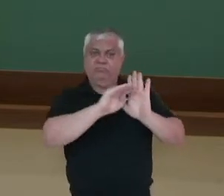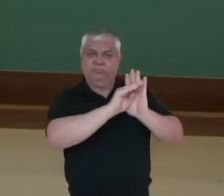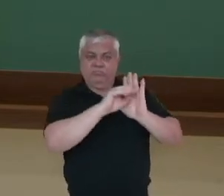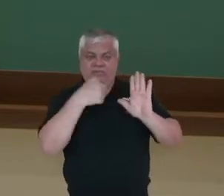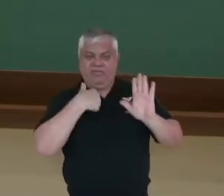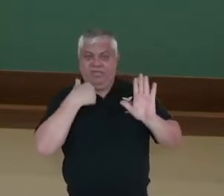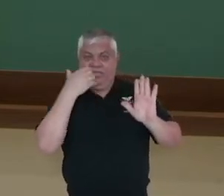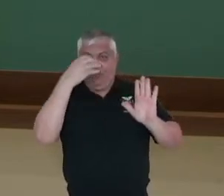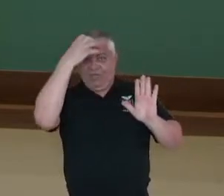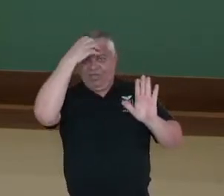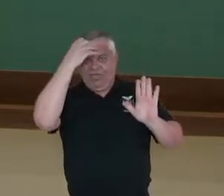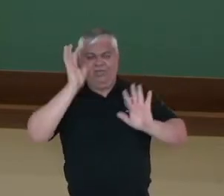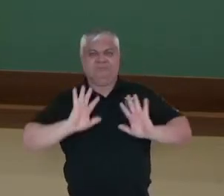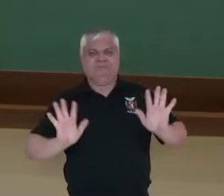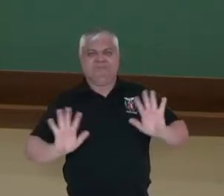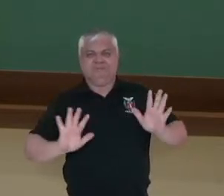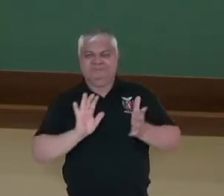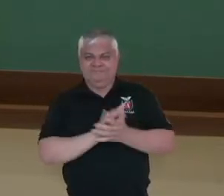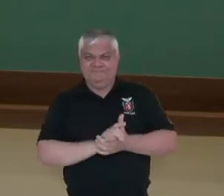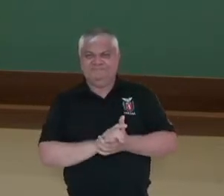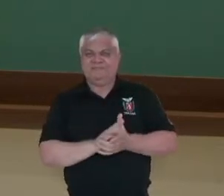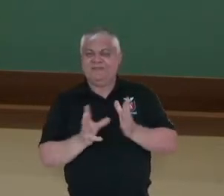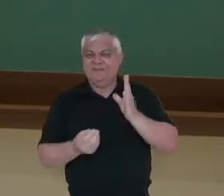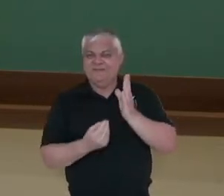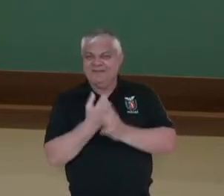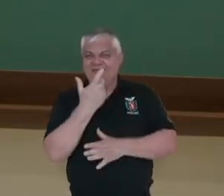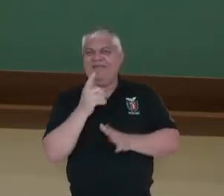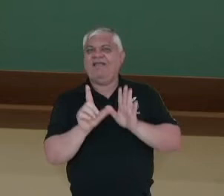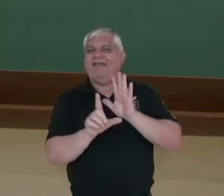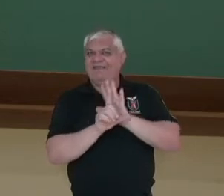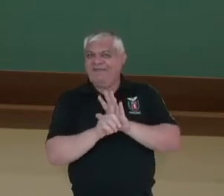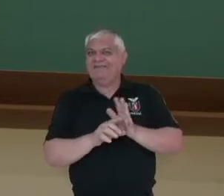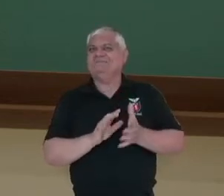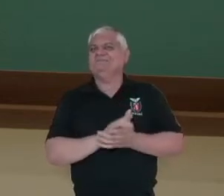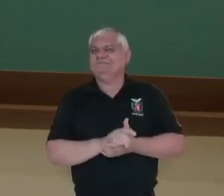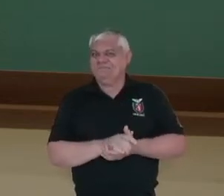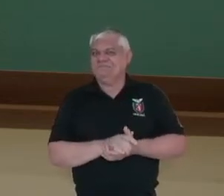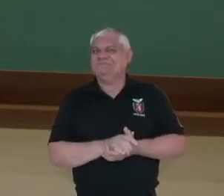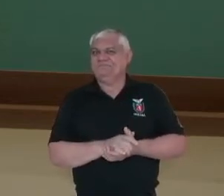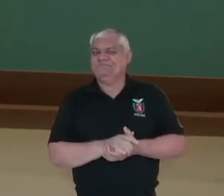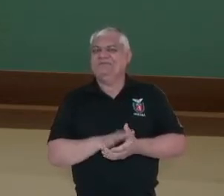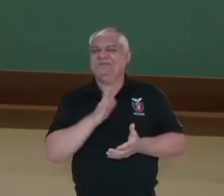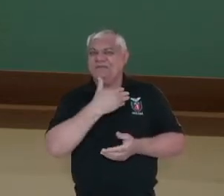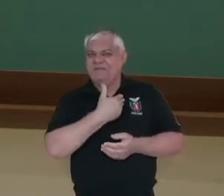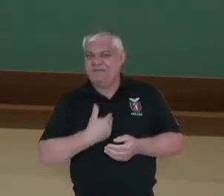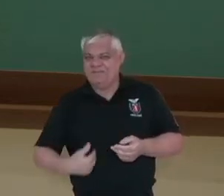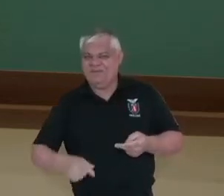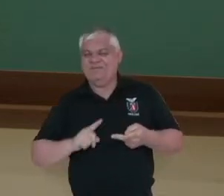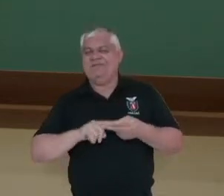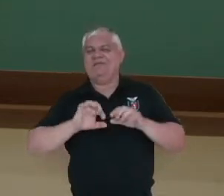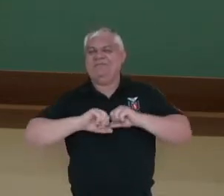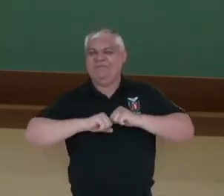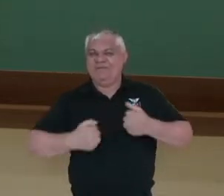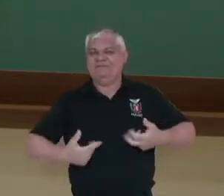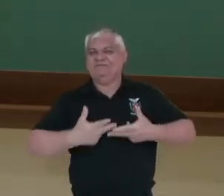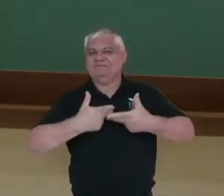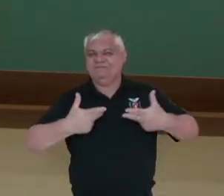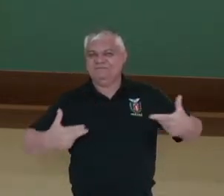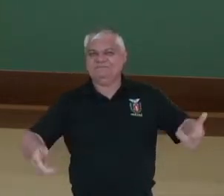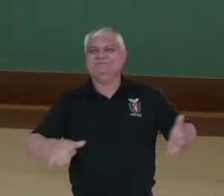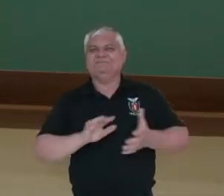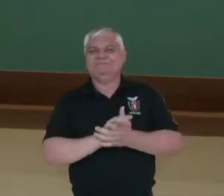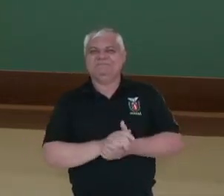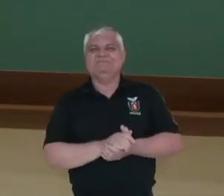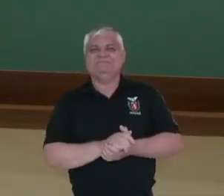são cumpridas por aquele que cria a lei, assim como é nas repúblicas, na democracia, enfim, tá? Então